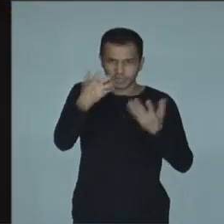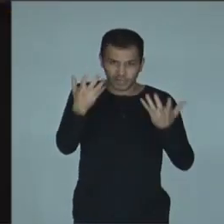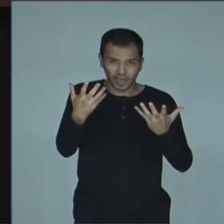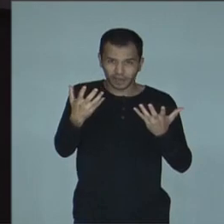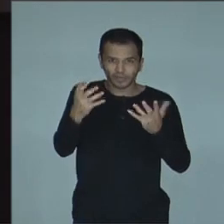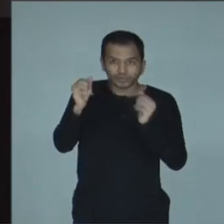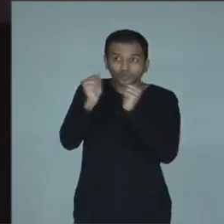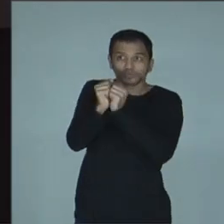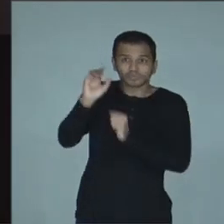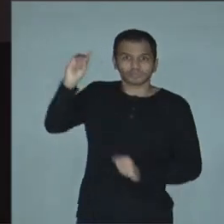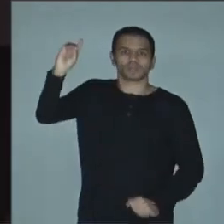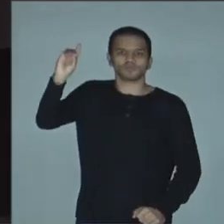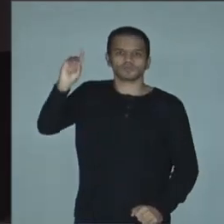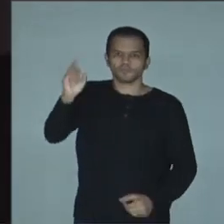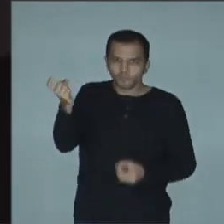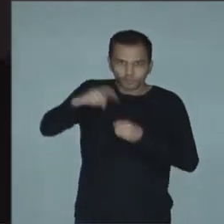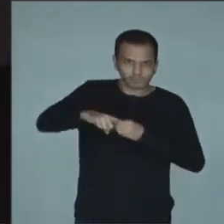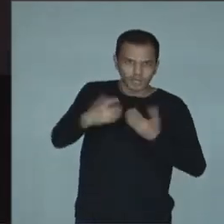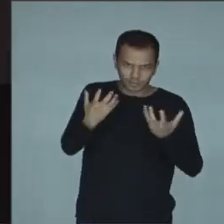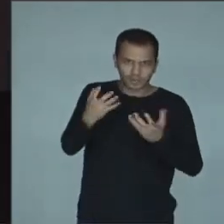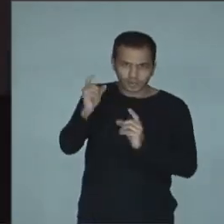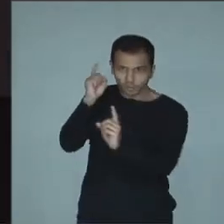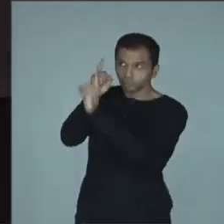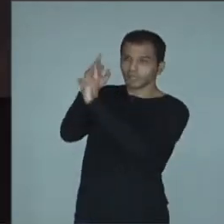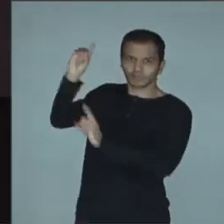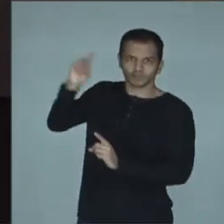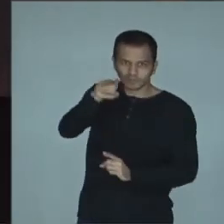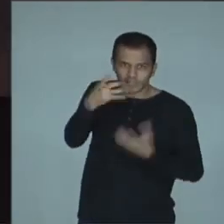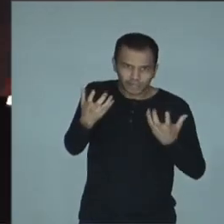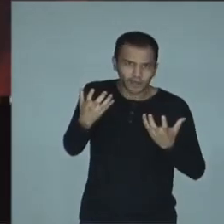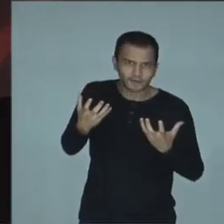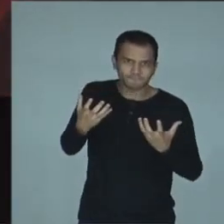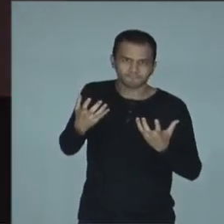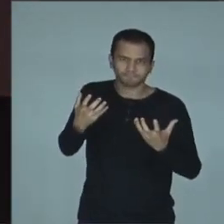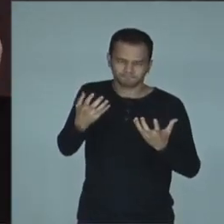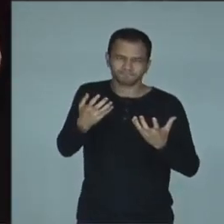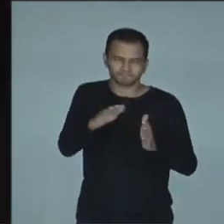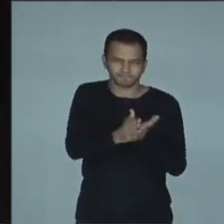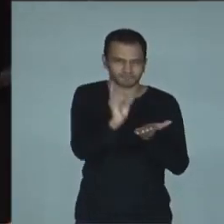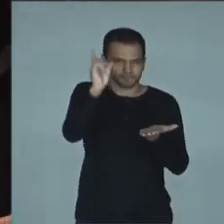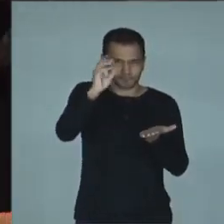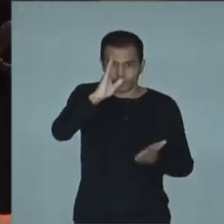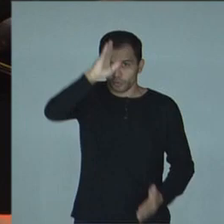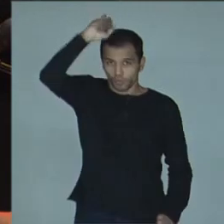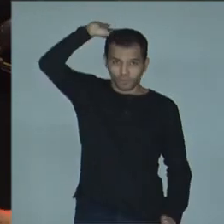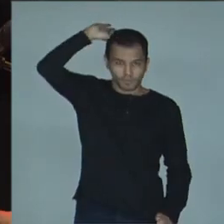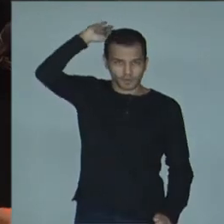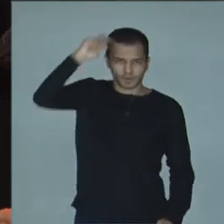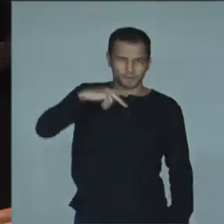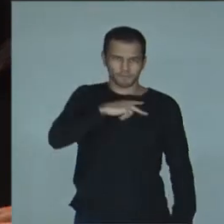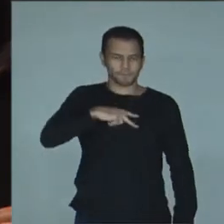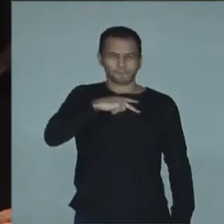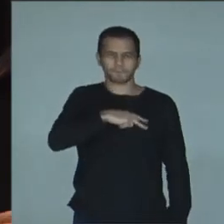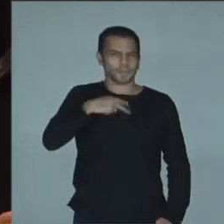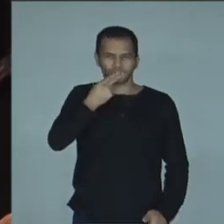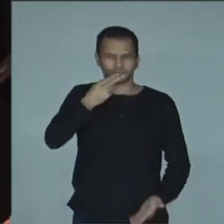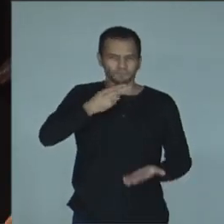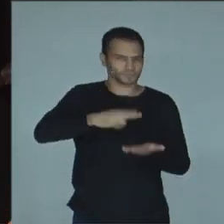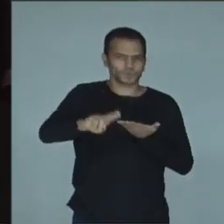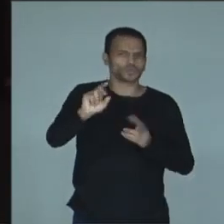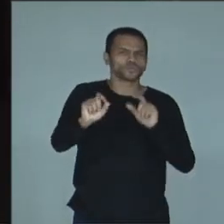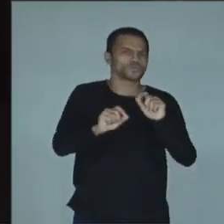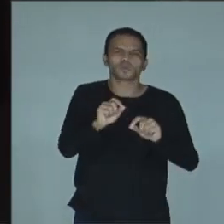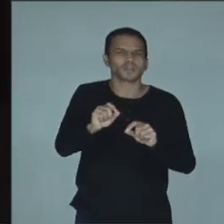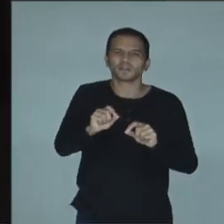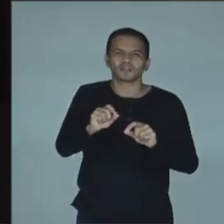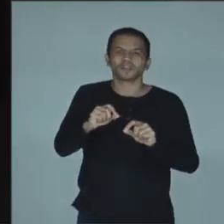hoje quer se voltar para Deus ele é humano diz o seguinte o apóstolo Paulo Quem